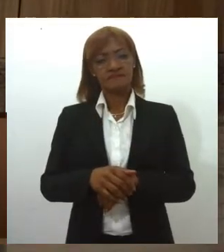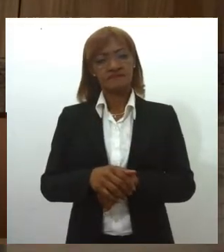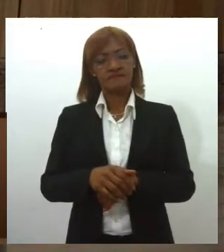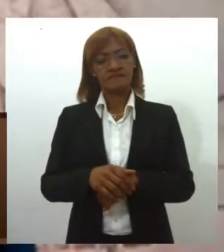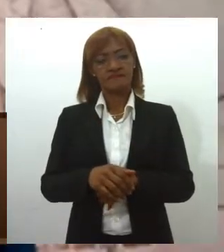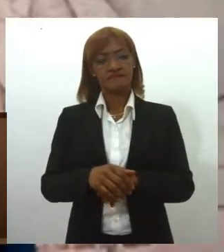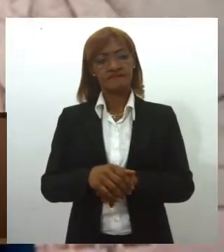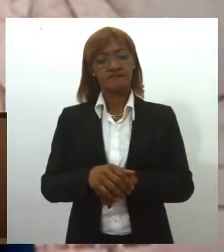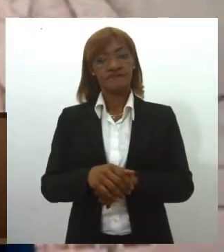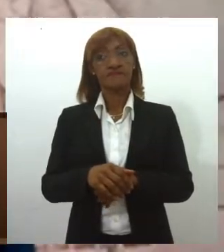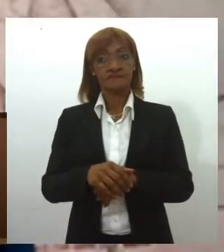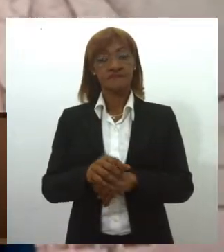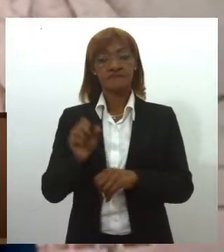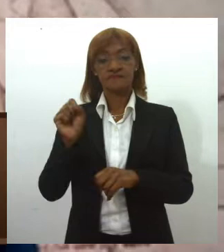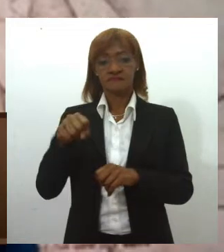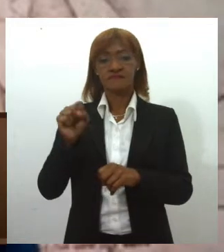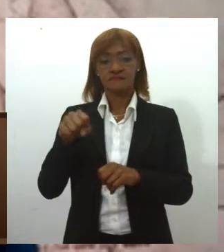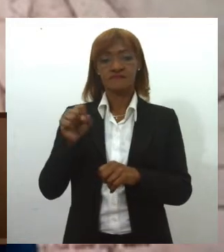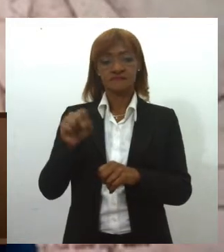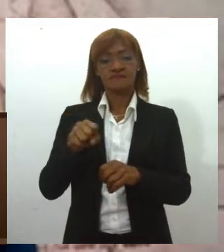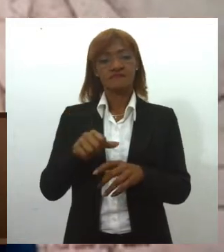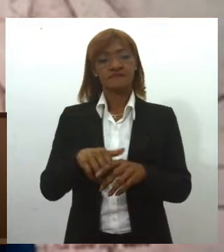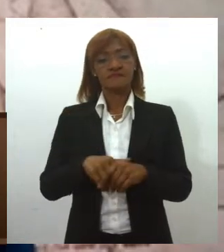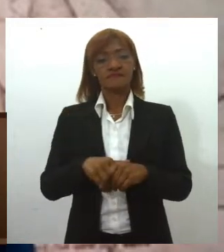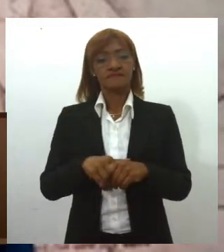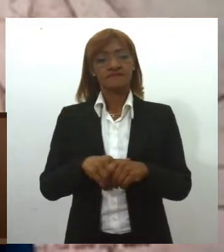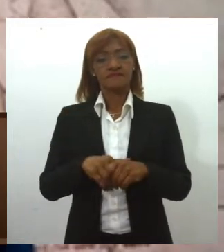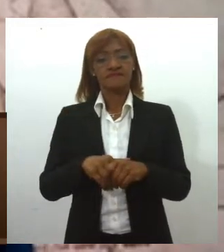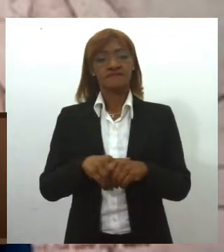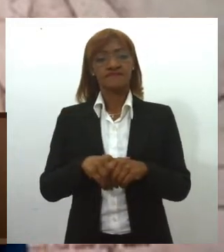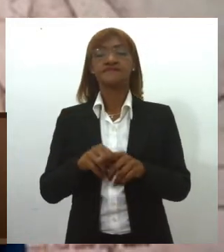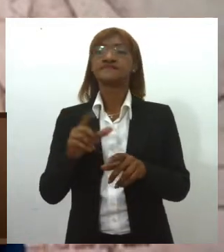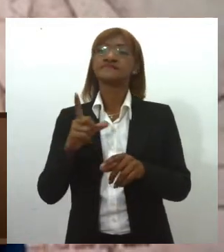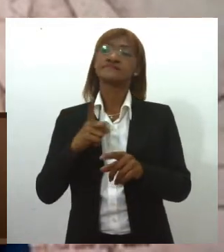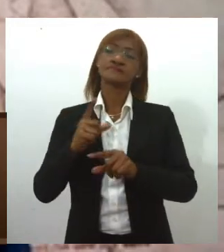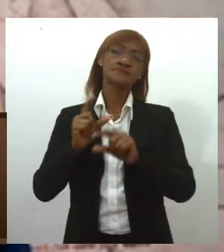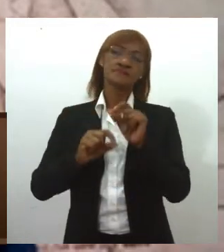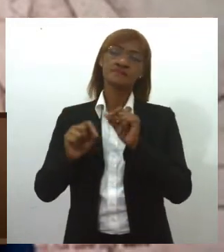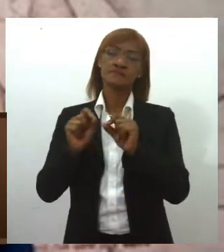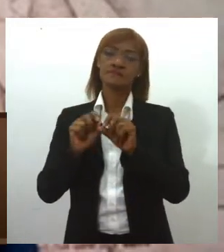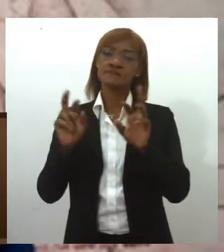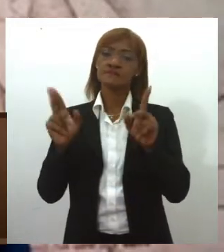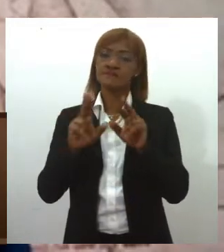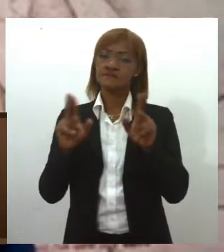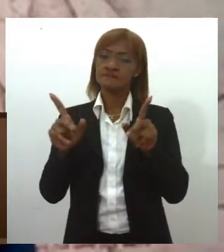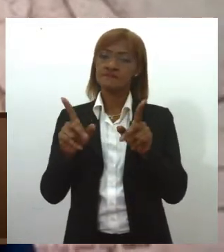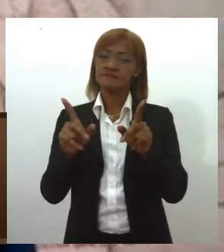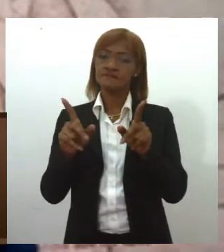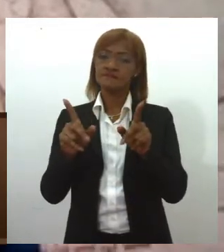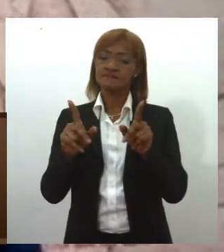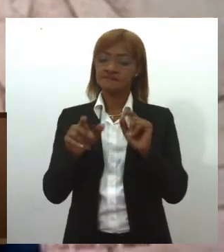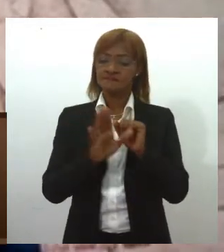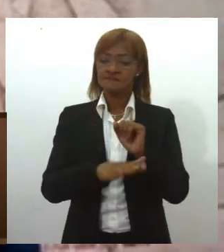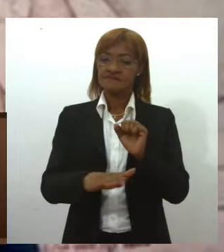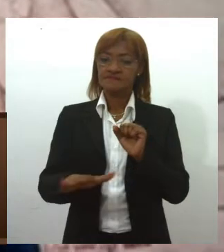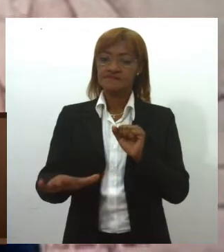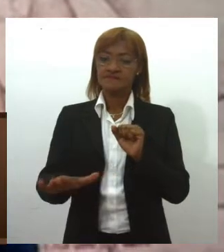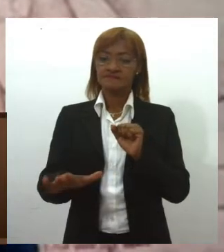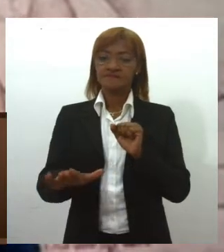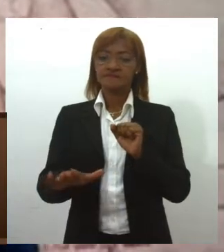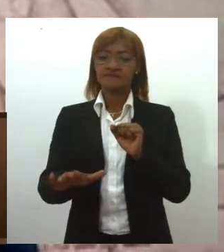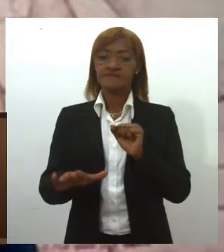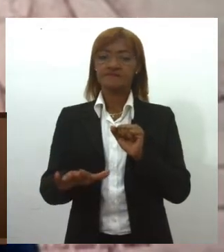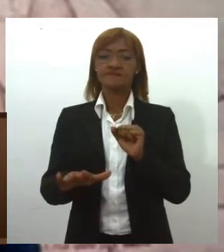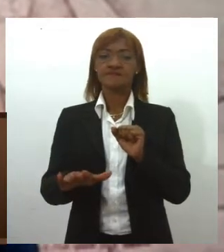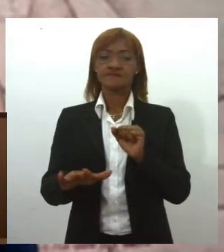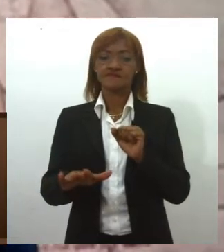Creio que sim, Kátia, creio que sim. Existe essa diferença desde a infância, né,